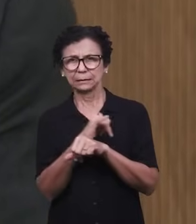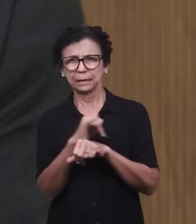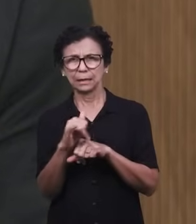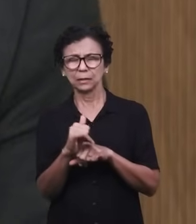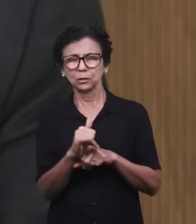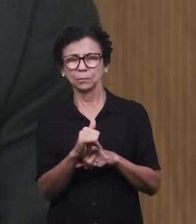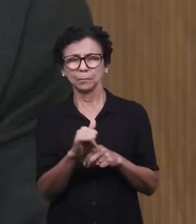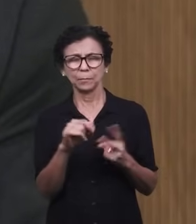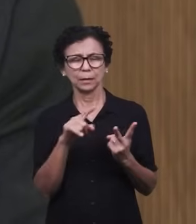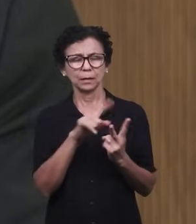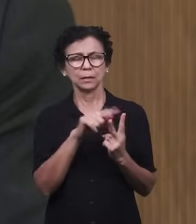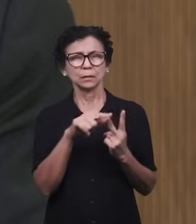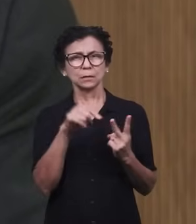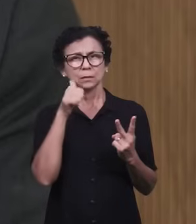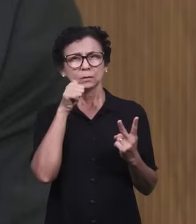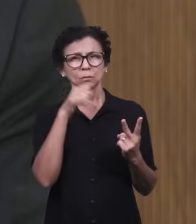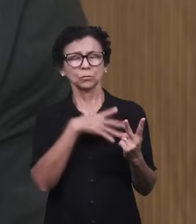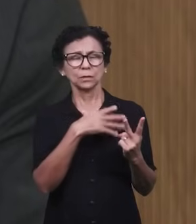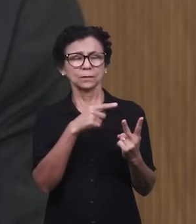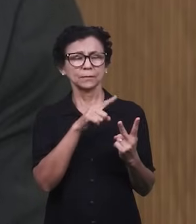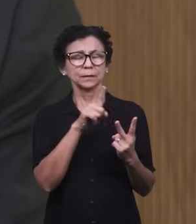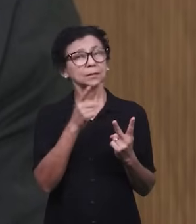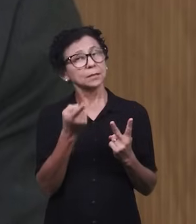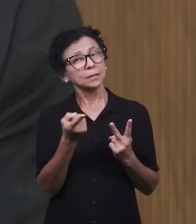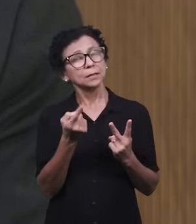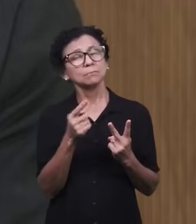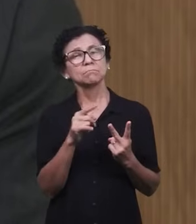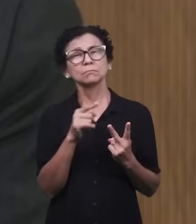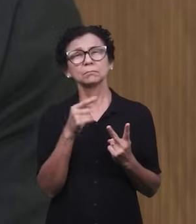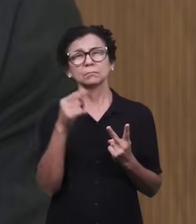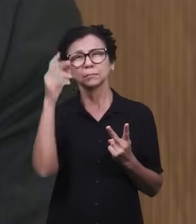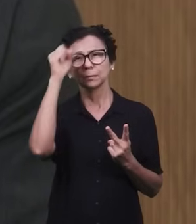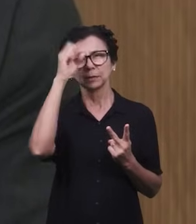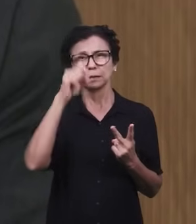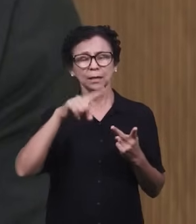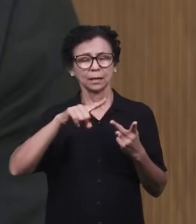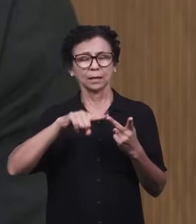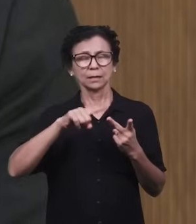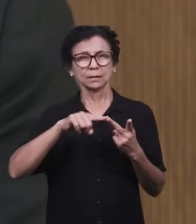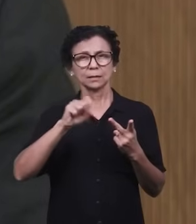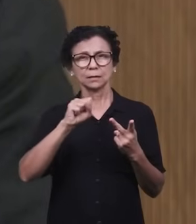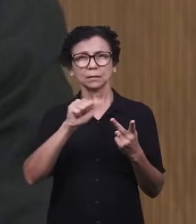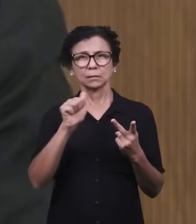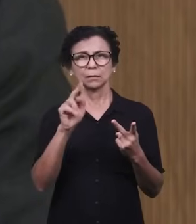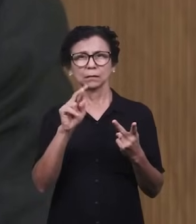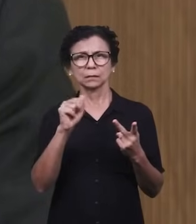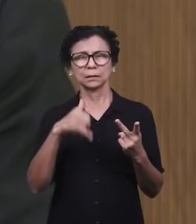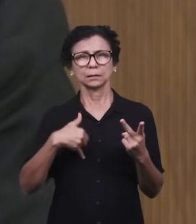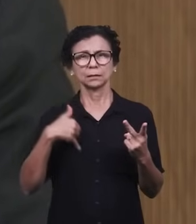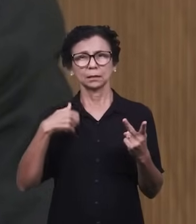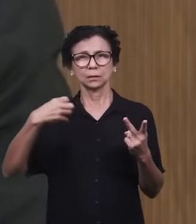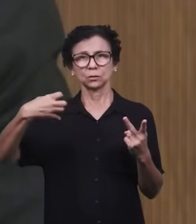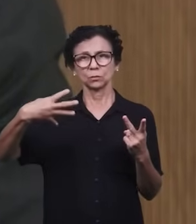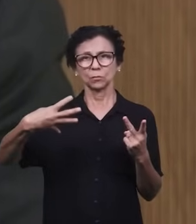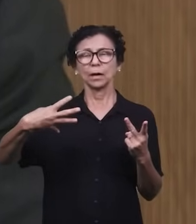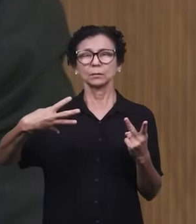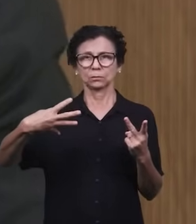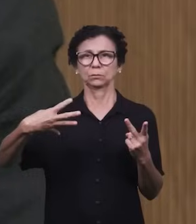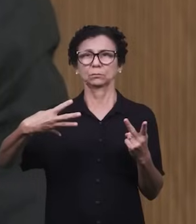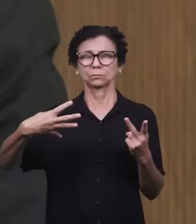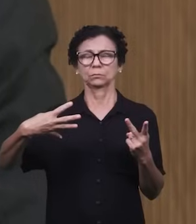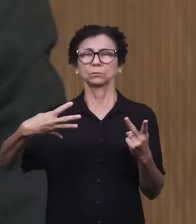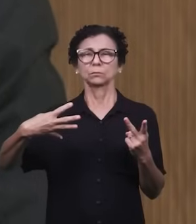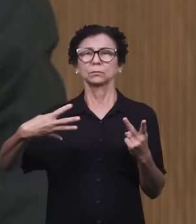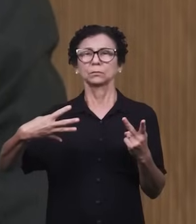nenhuma, nessa idade de 4, 5, 6 anos de idade, é na verdade passar horas e horas treinando